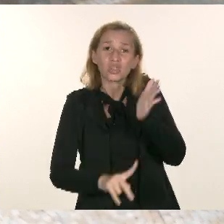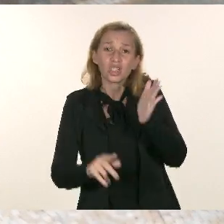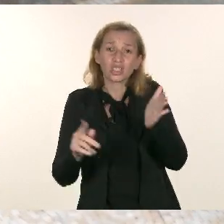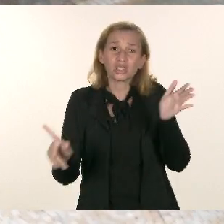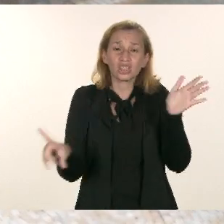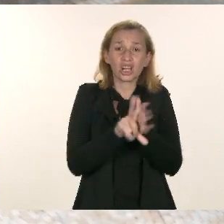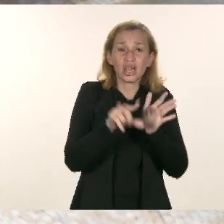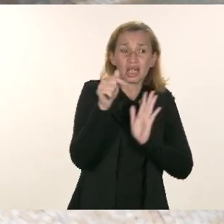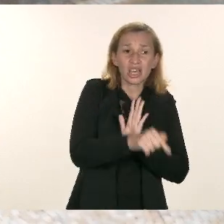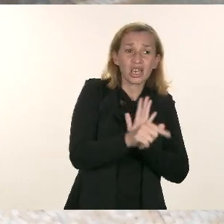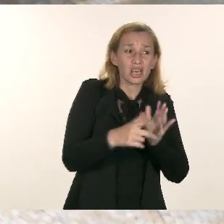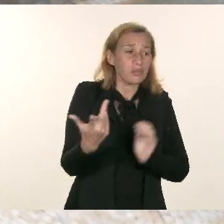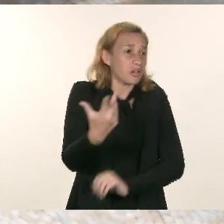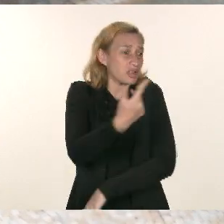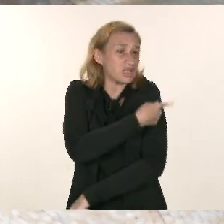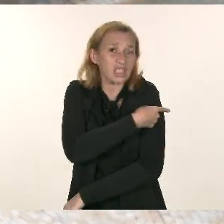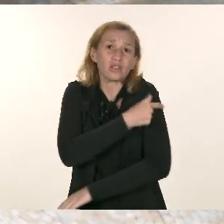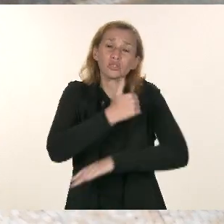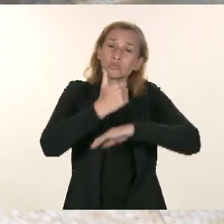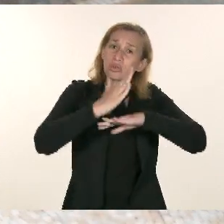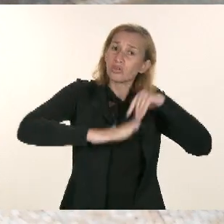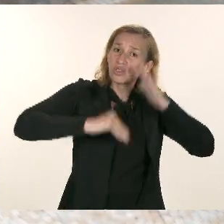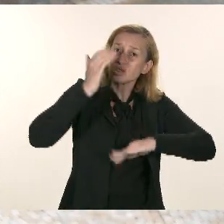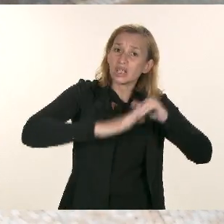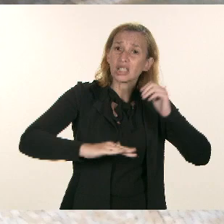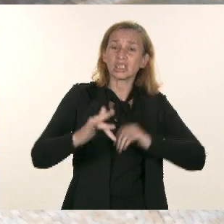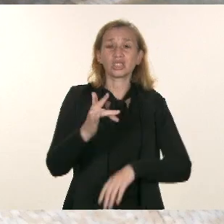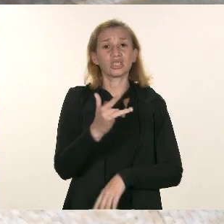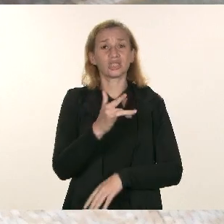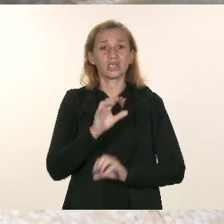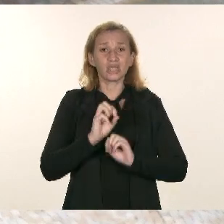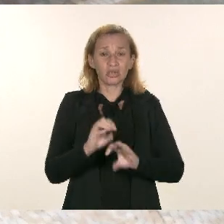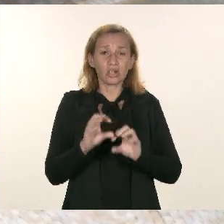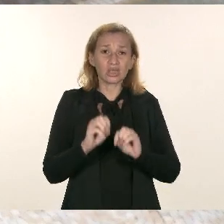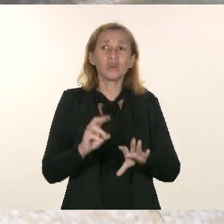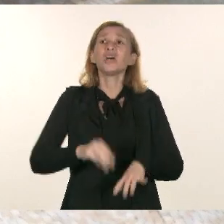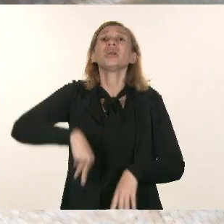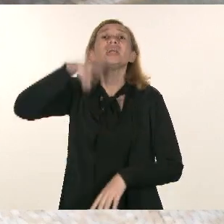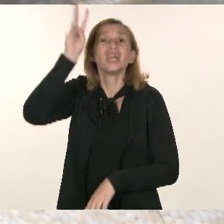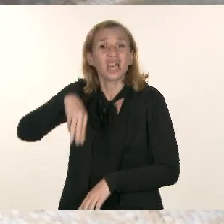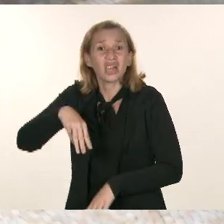os nossos profissionais da educação. E quem vai fazer essa vacinação?